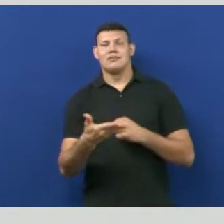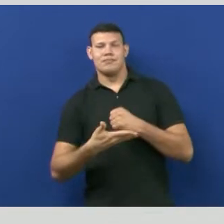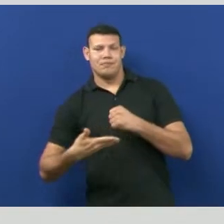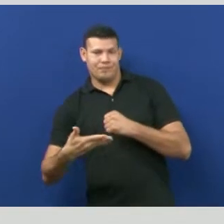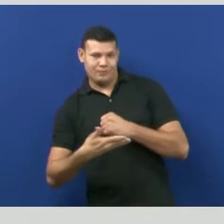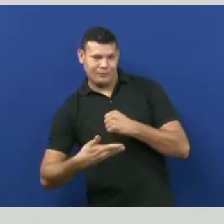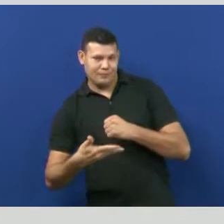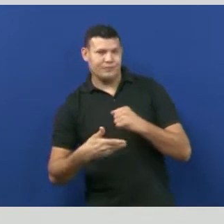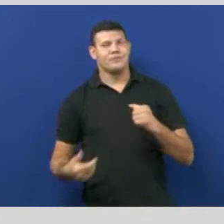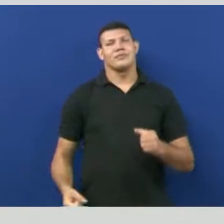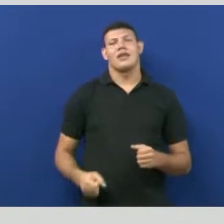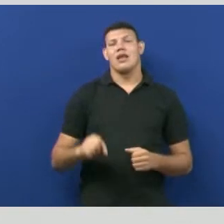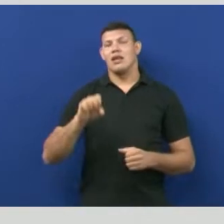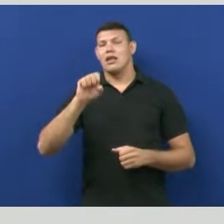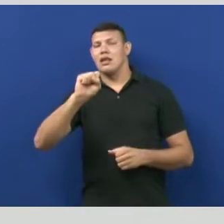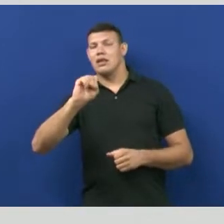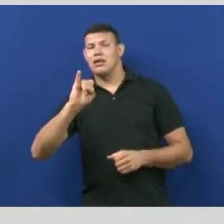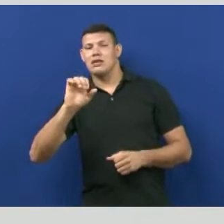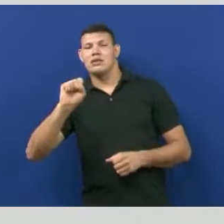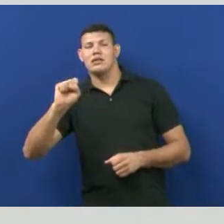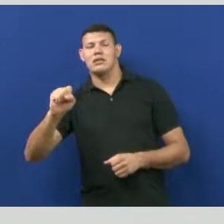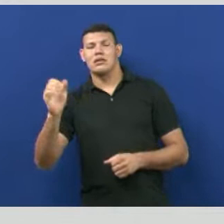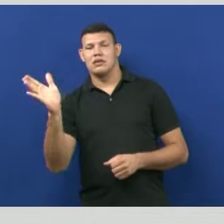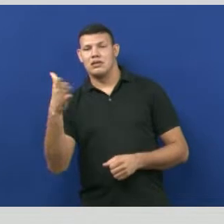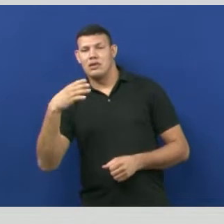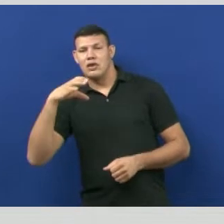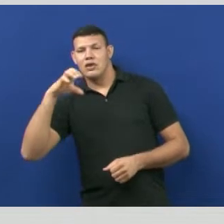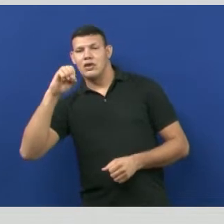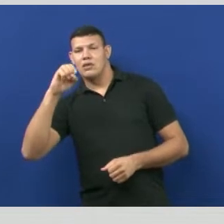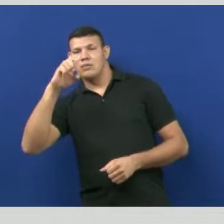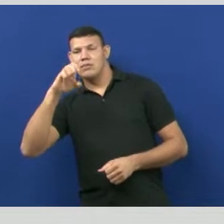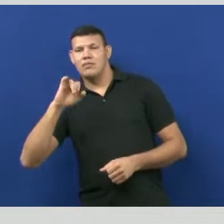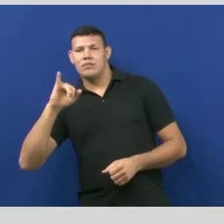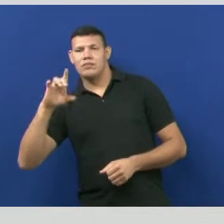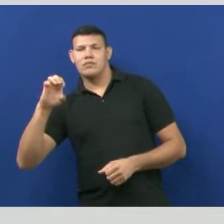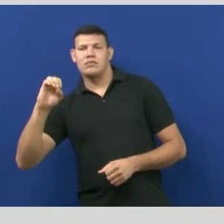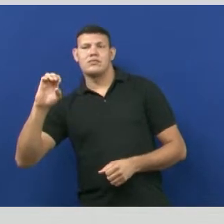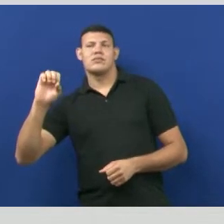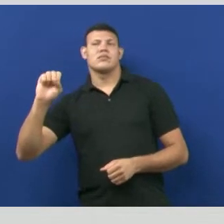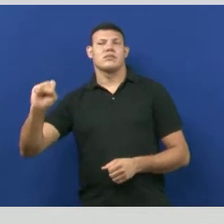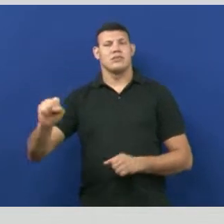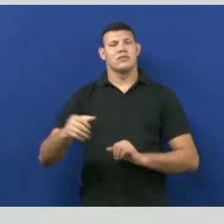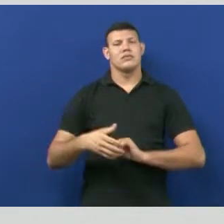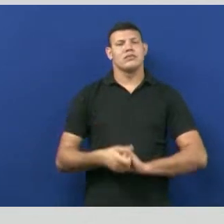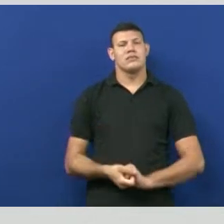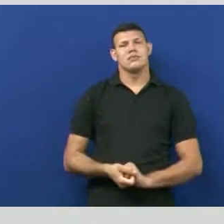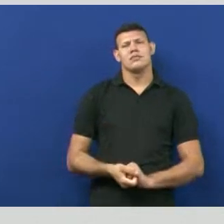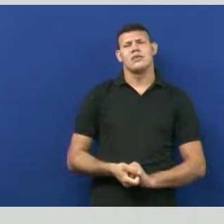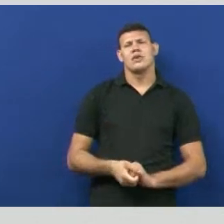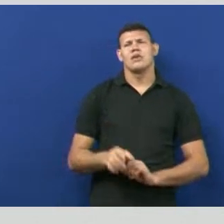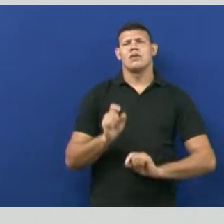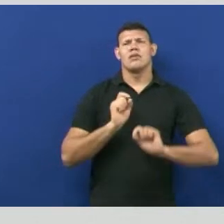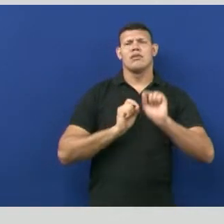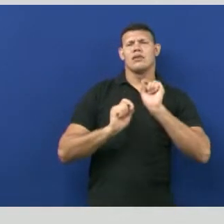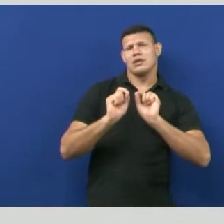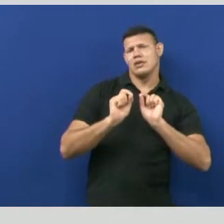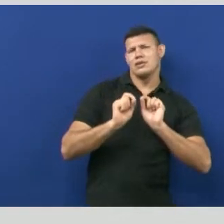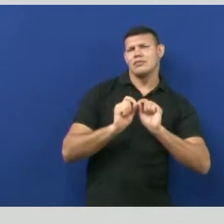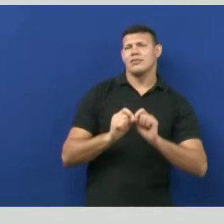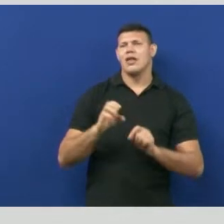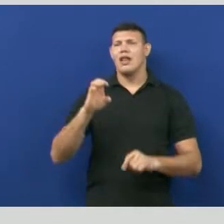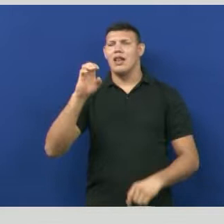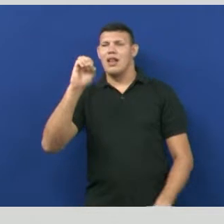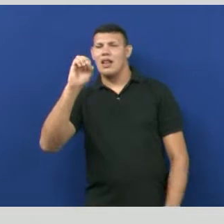estávamos falando do gás carbônico, vamos observar que o dióxido de carbono, ele é um